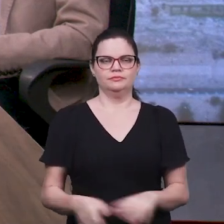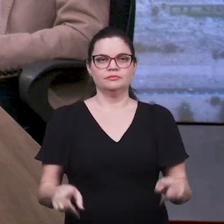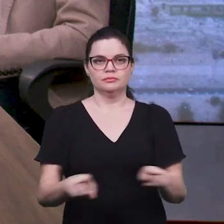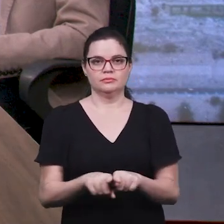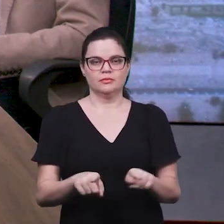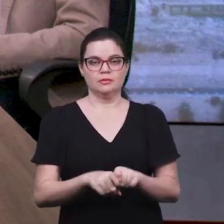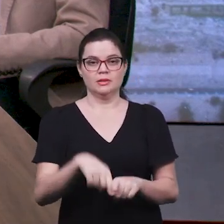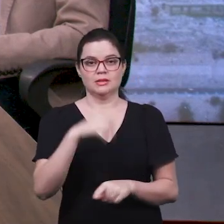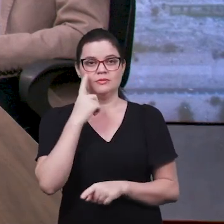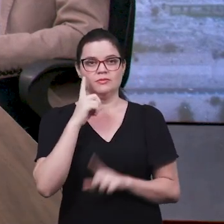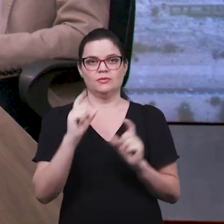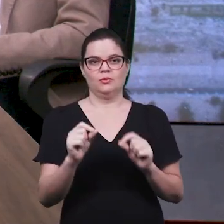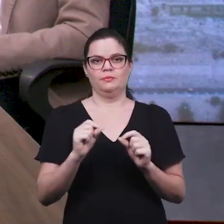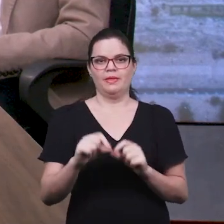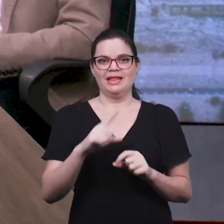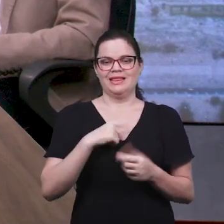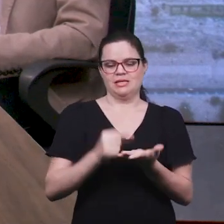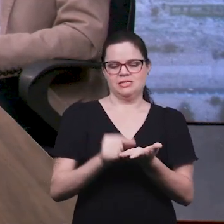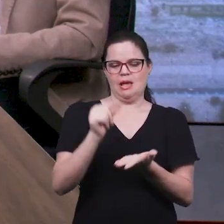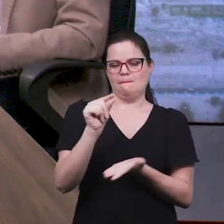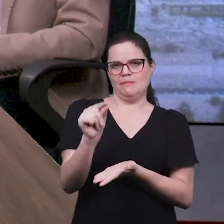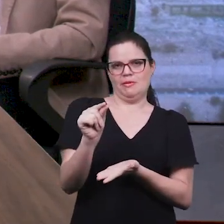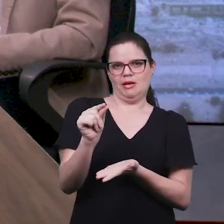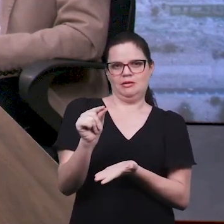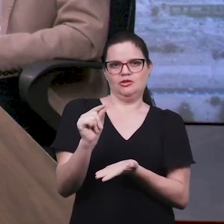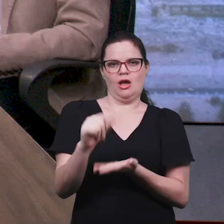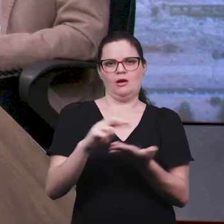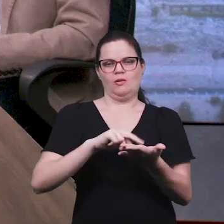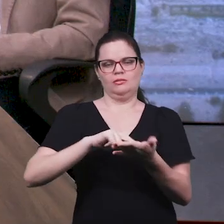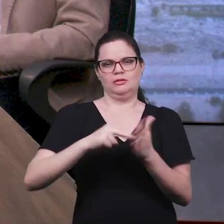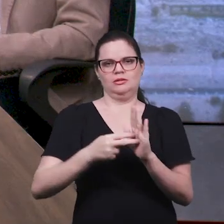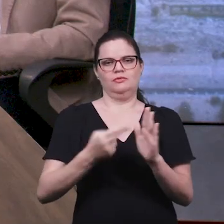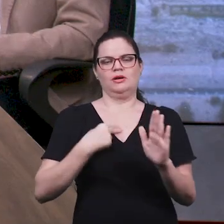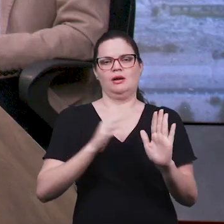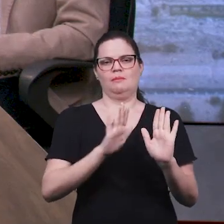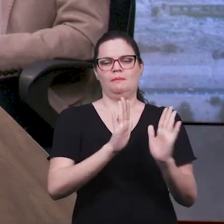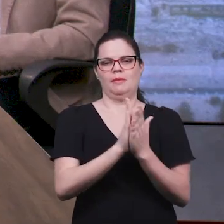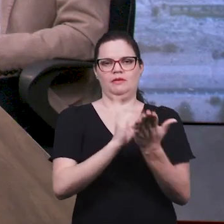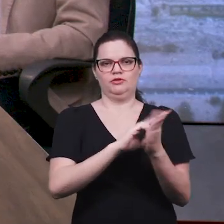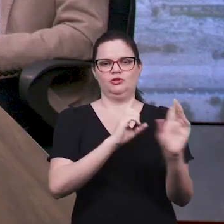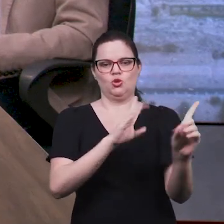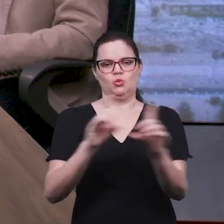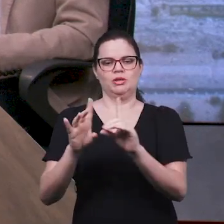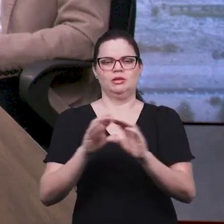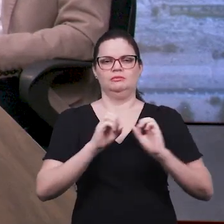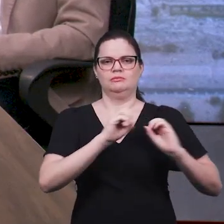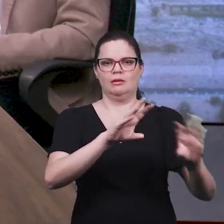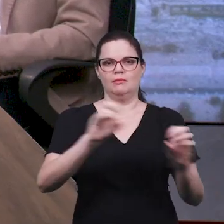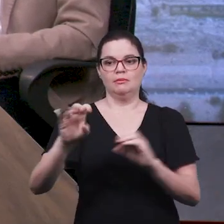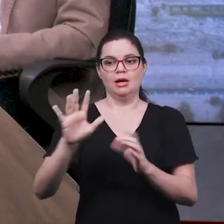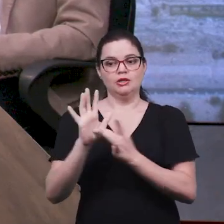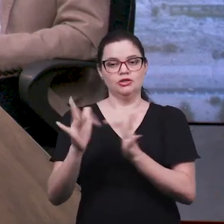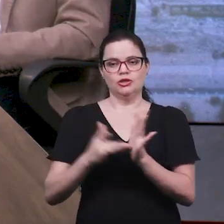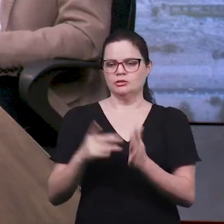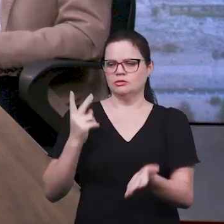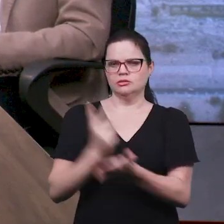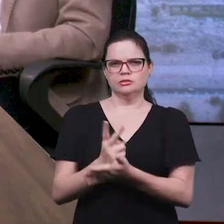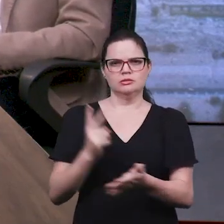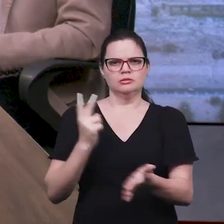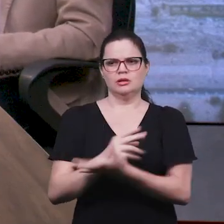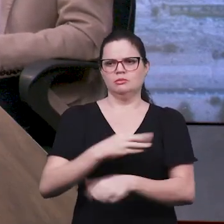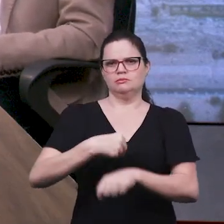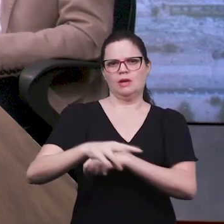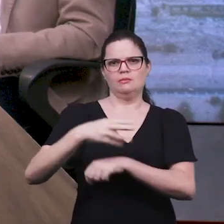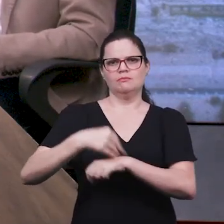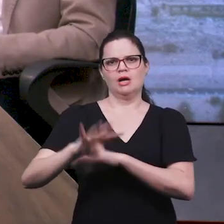até de enfatizar que Jesus teve o cuidado de sempre falar e fazer apenas